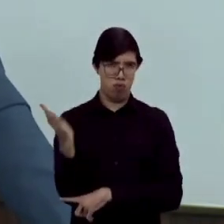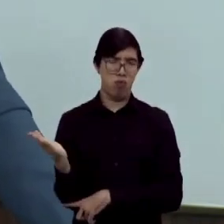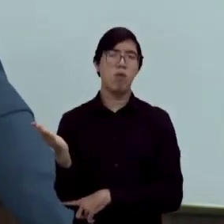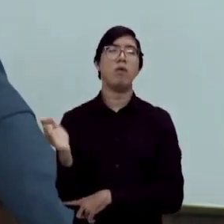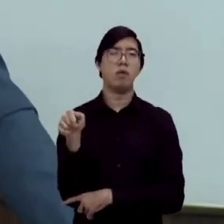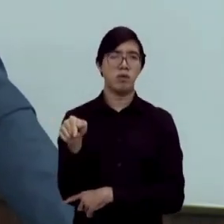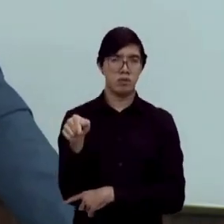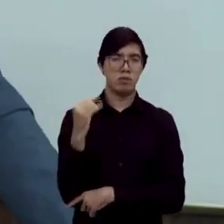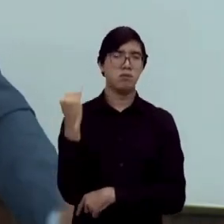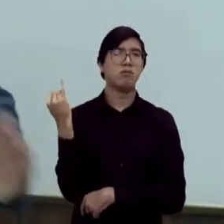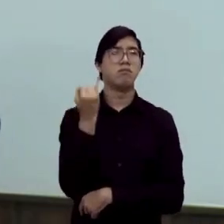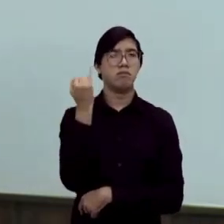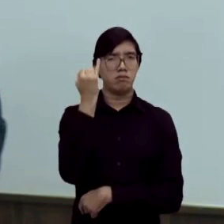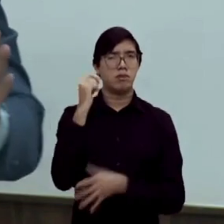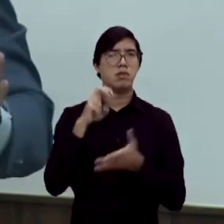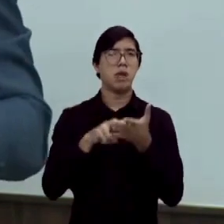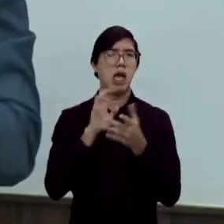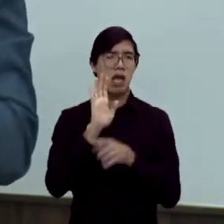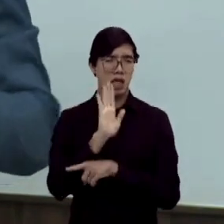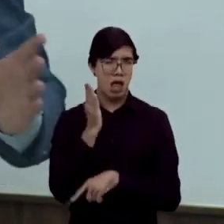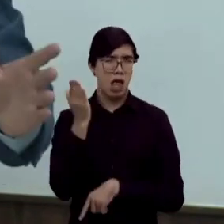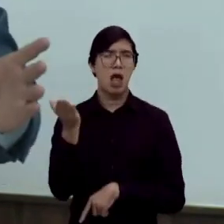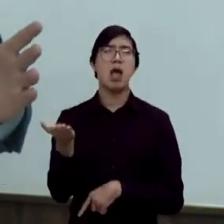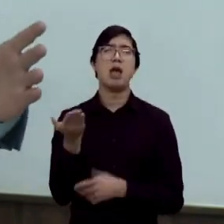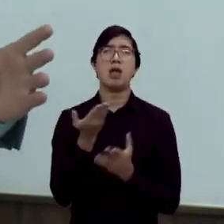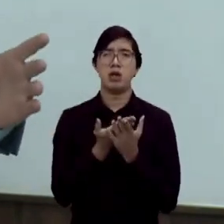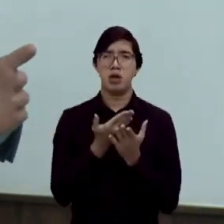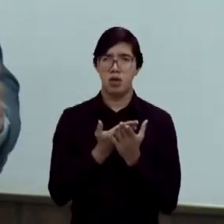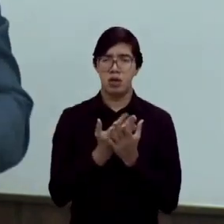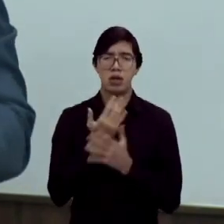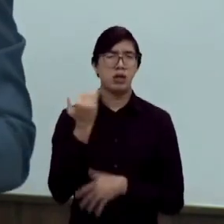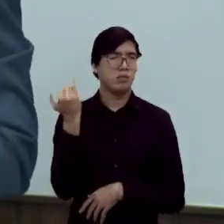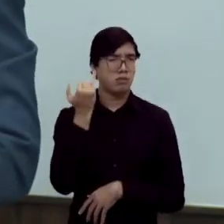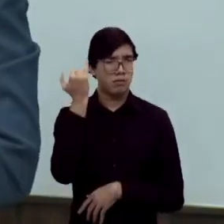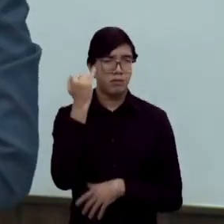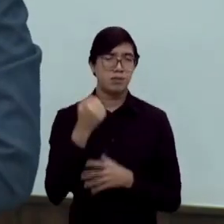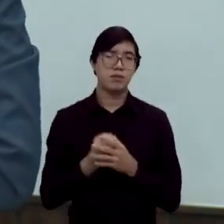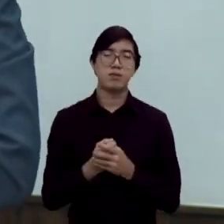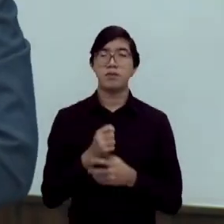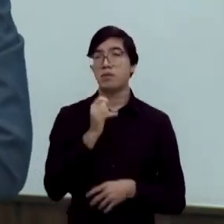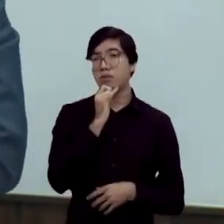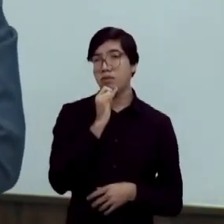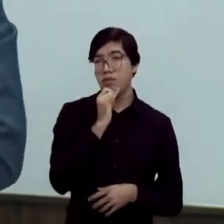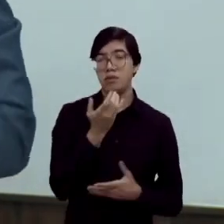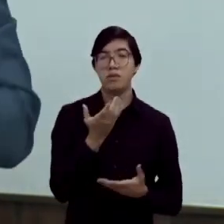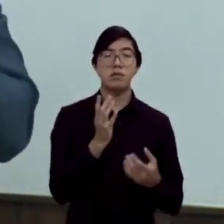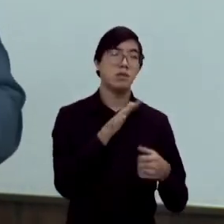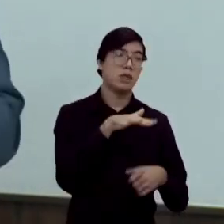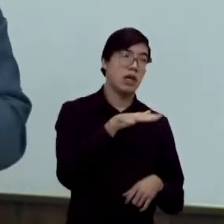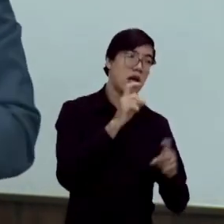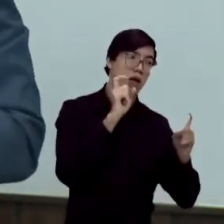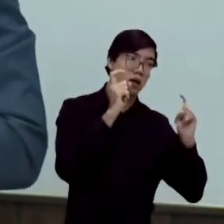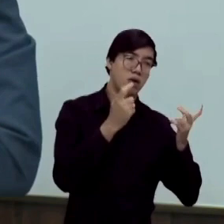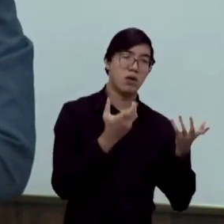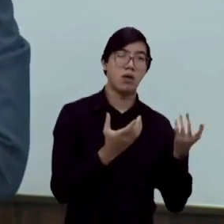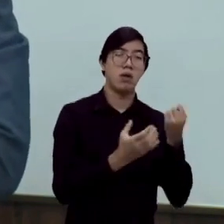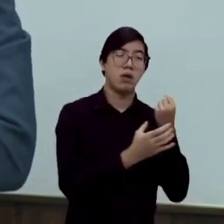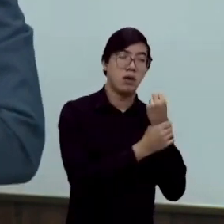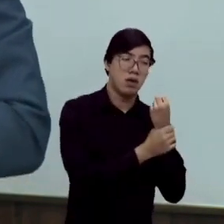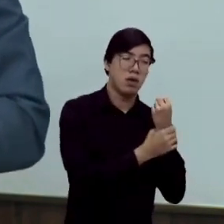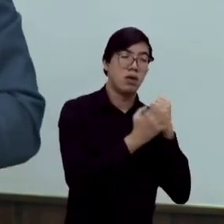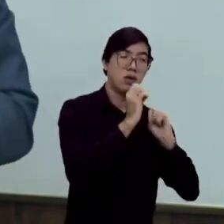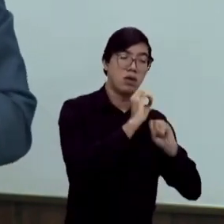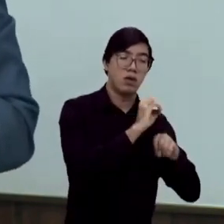fundamental, e eu digo que a educação é importante em todas as áreas que você fala. Se você fala na questão da segurança, a educação é